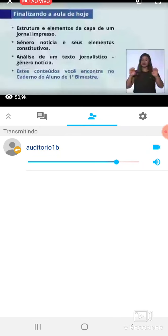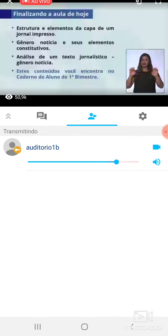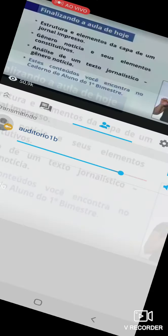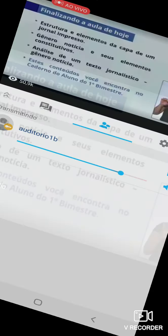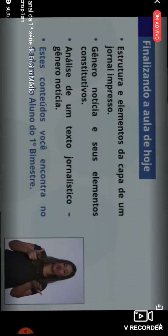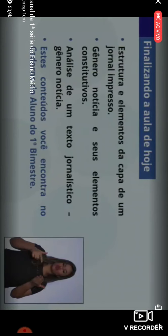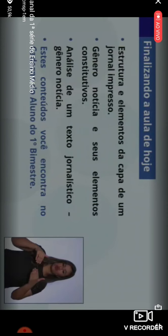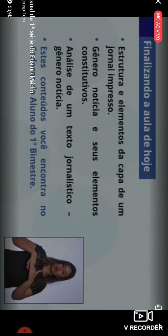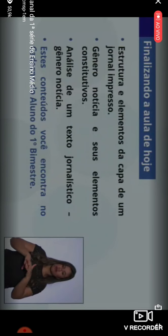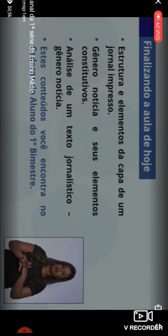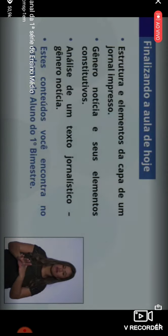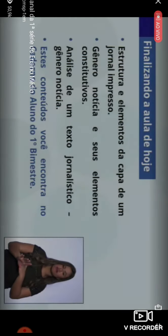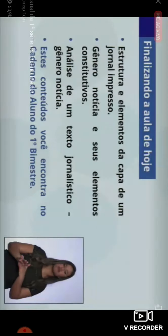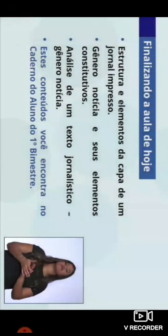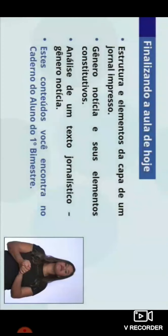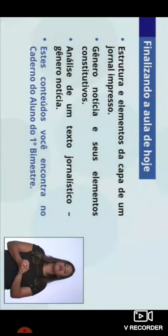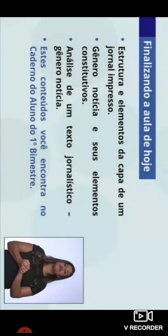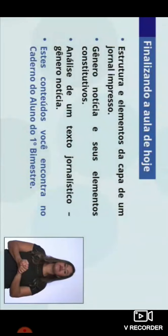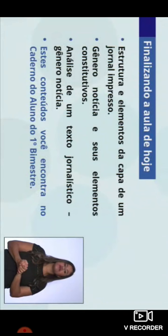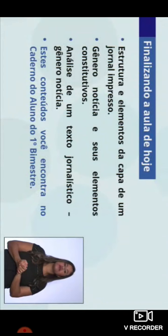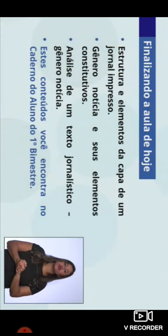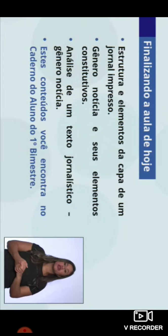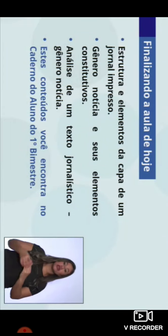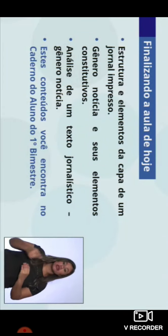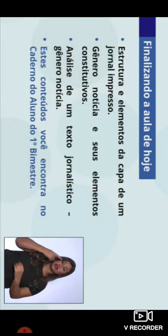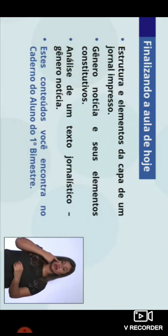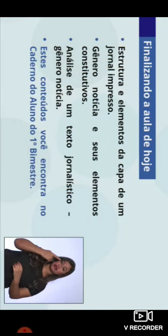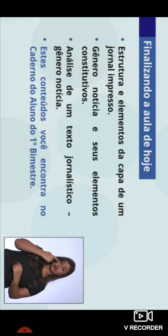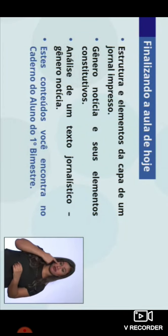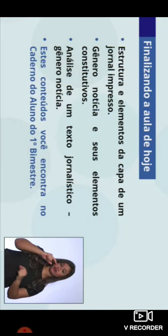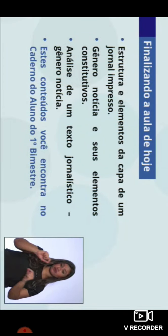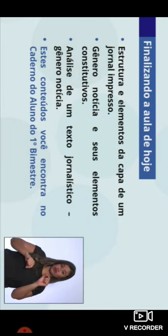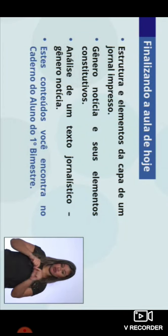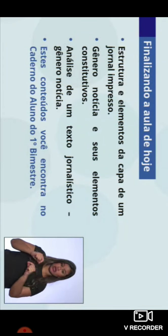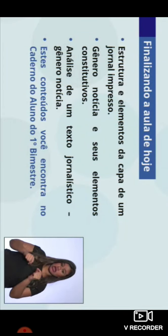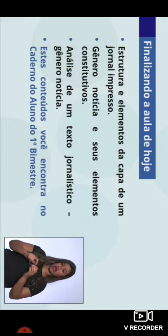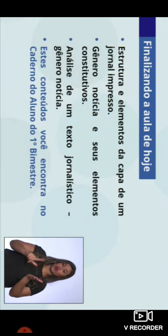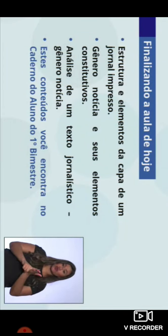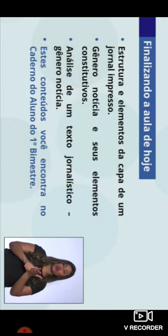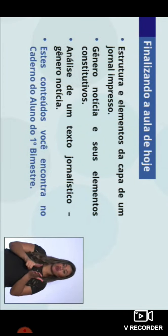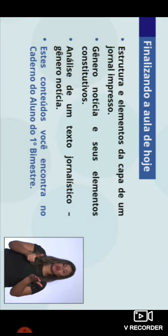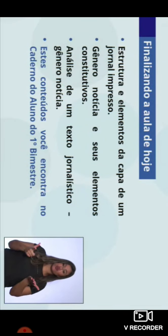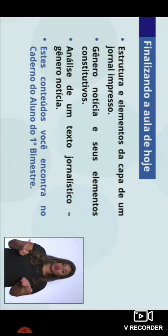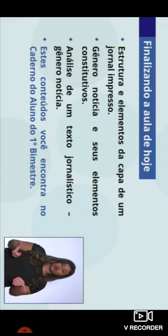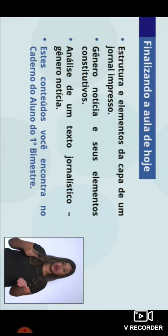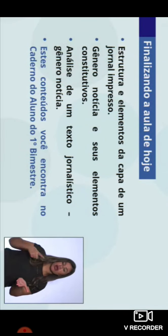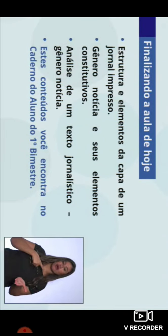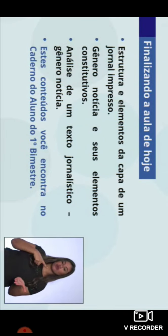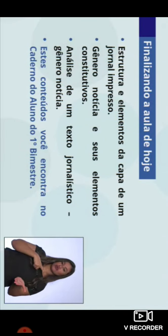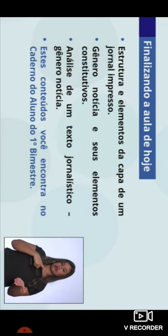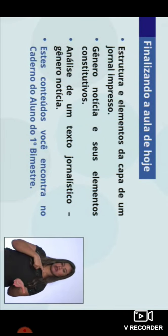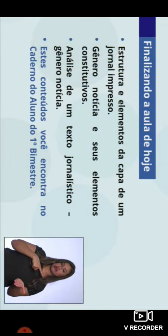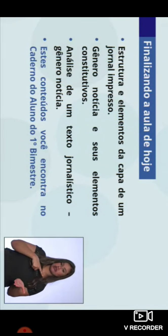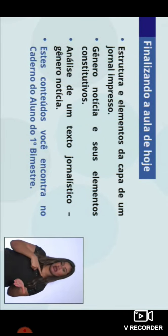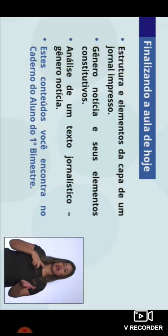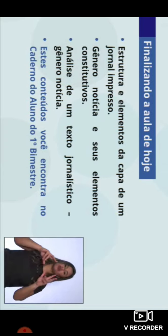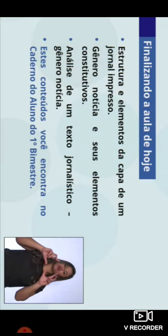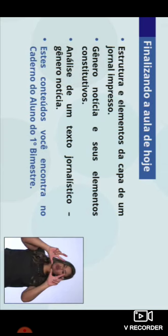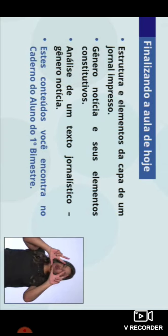né? Nós estudamos e vimos que um jornal impresso contém o título do